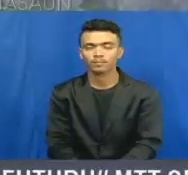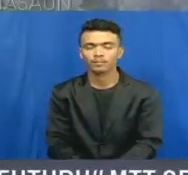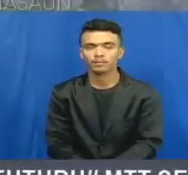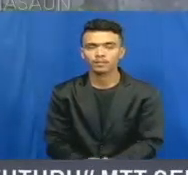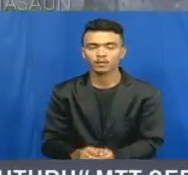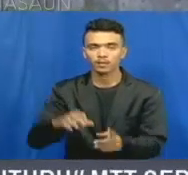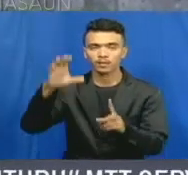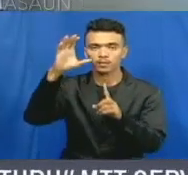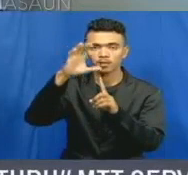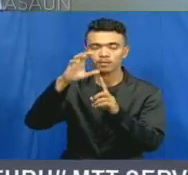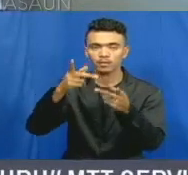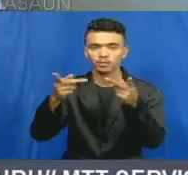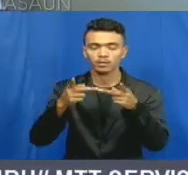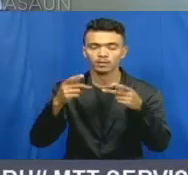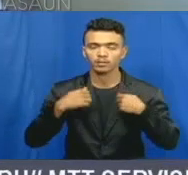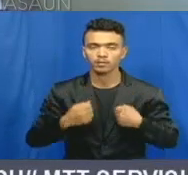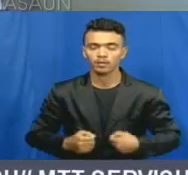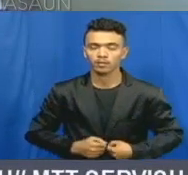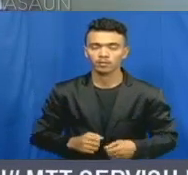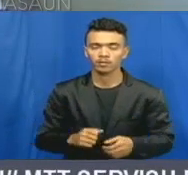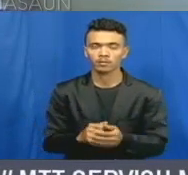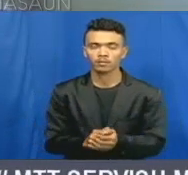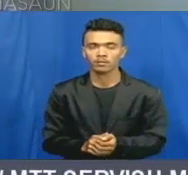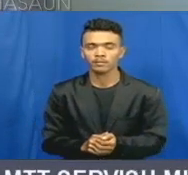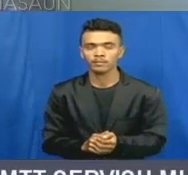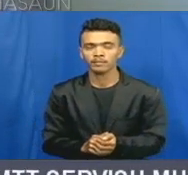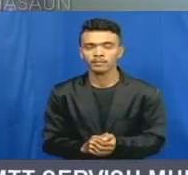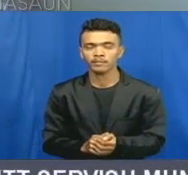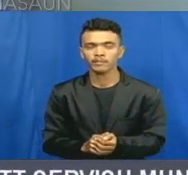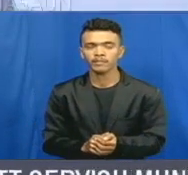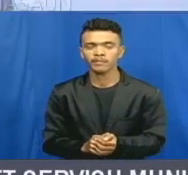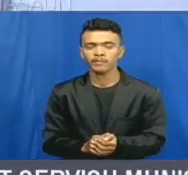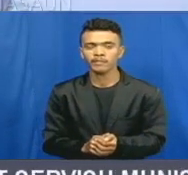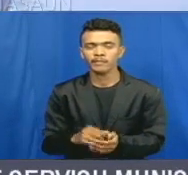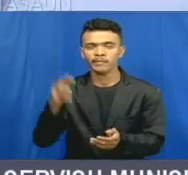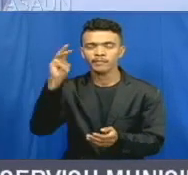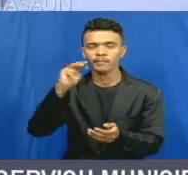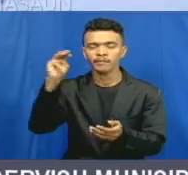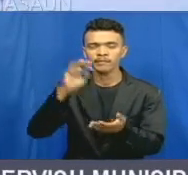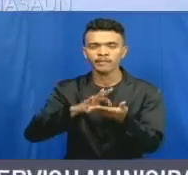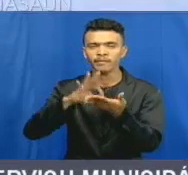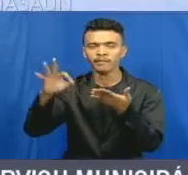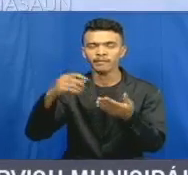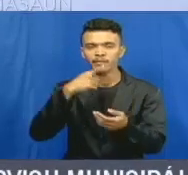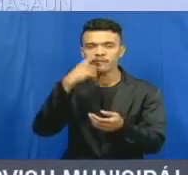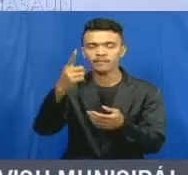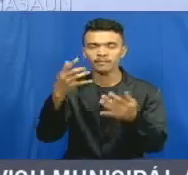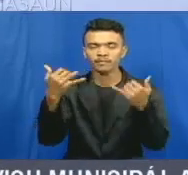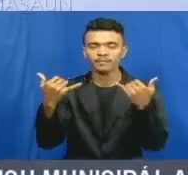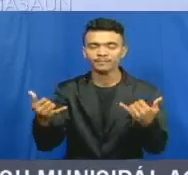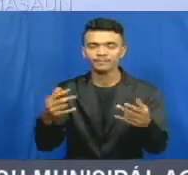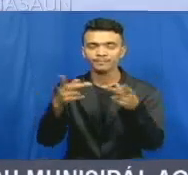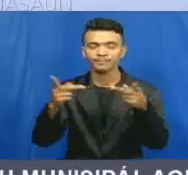Sefi, Centro Saúde Liquiça Vila, Beatriz Filomena da Silva dos Santos, Bairteteli, segunda-feira, né, Ateten, Daraune,